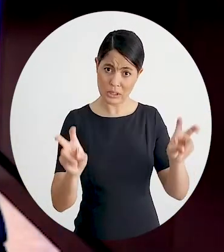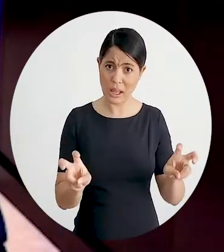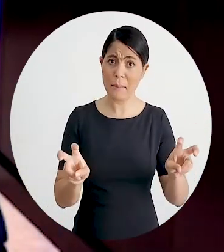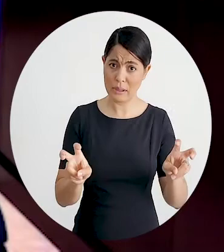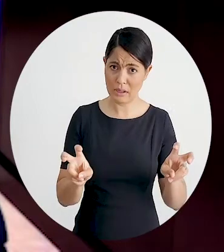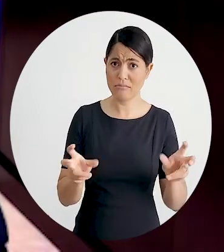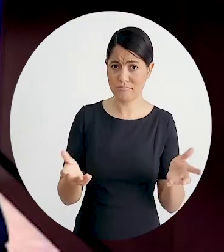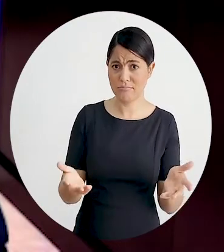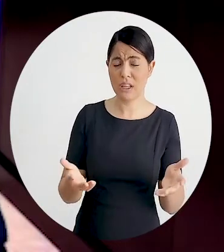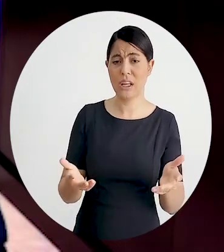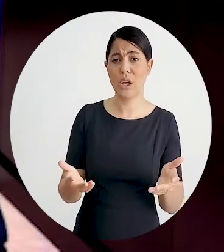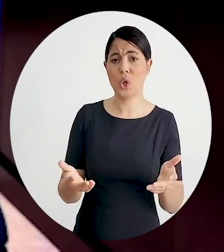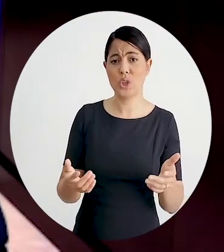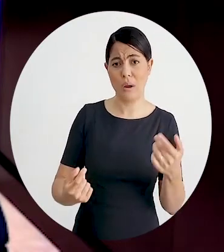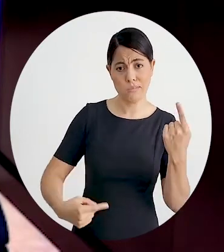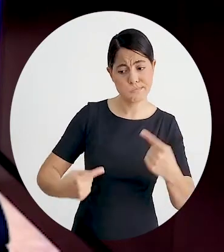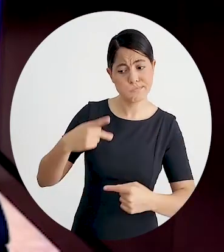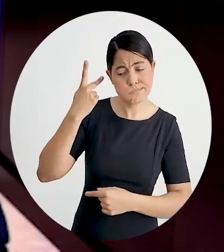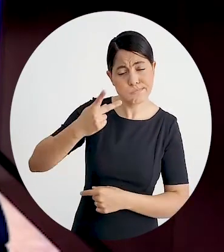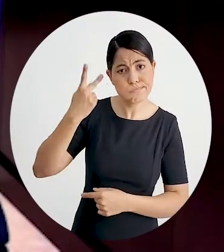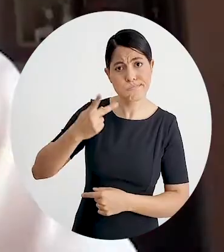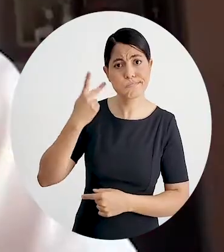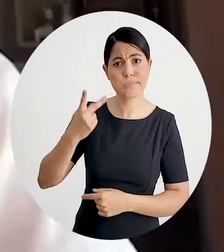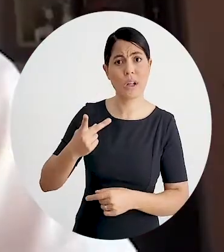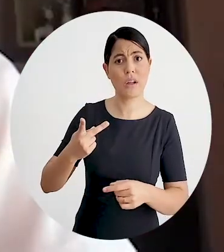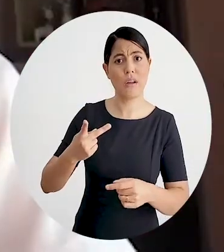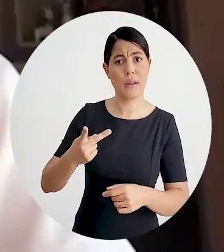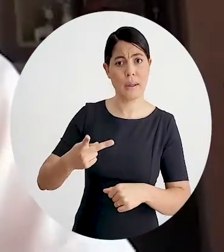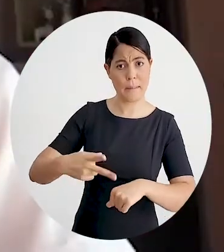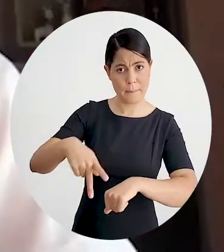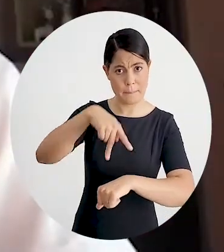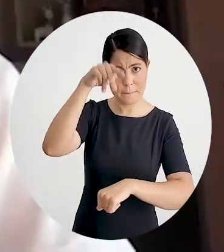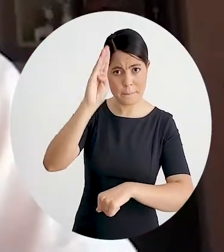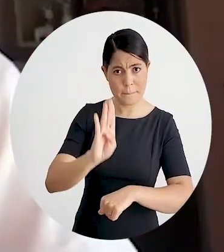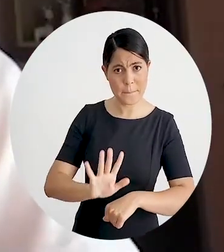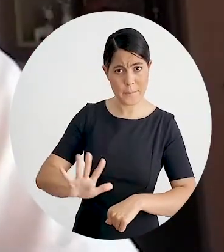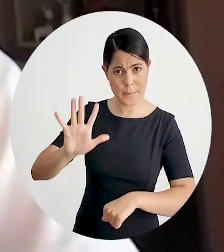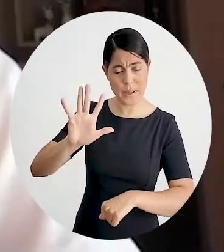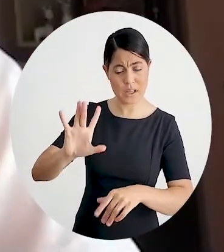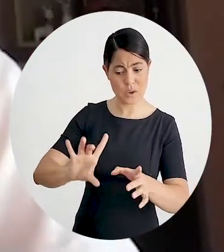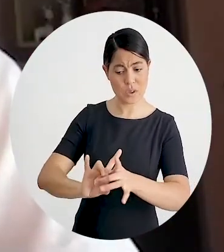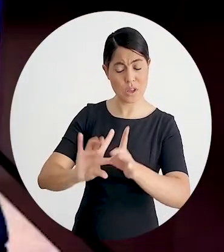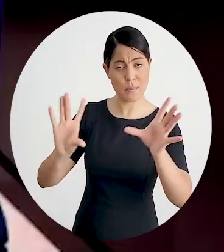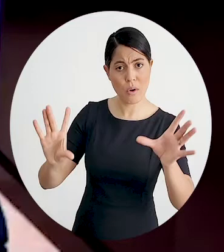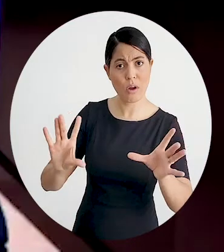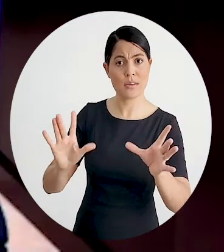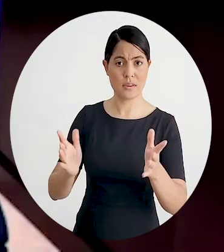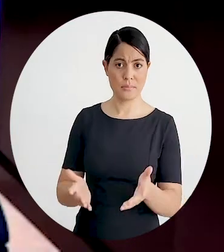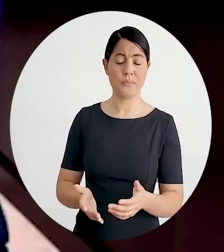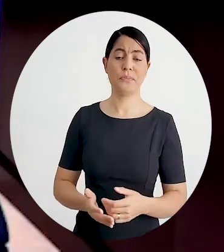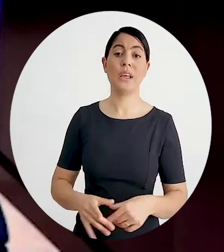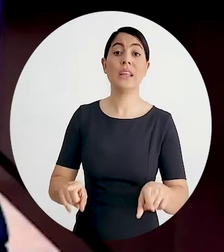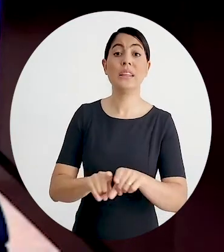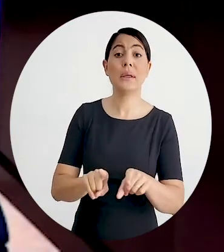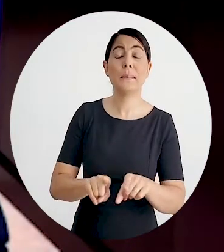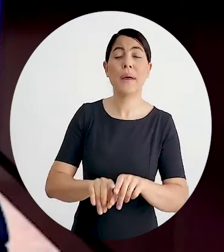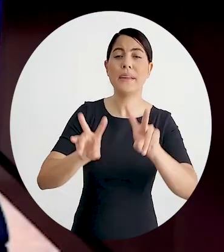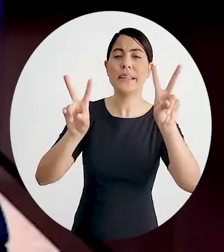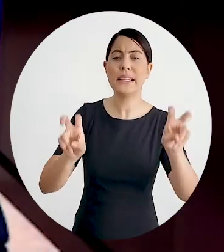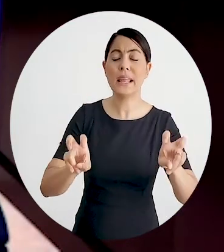político, a data da instituição do Estado Democrático de Direito do Brasil, e do ponto de vista jurídico, a data